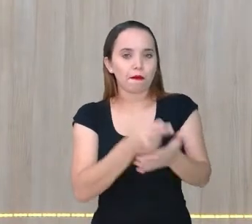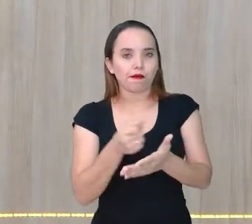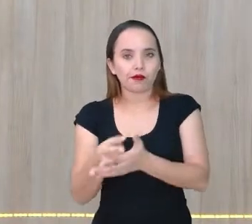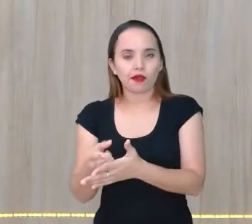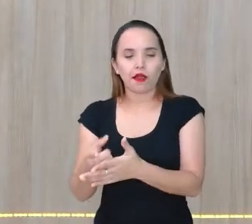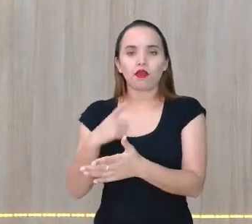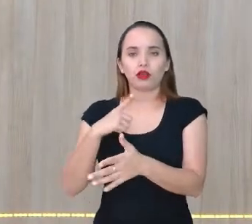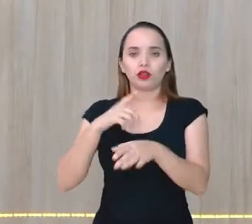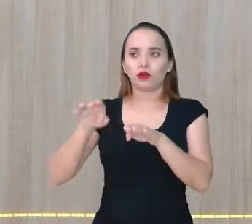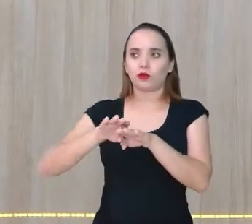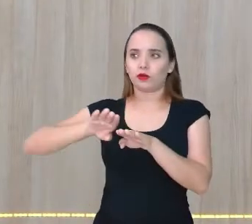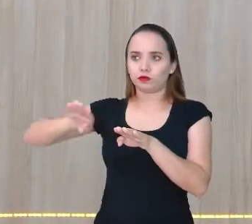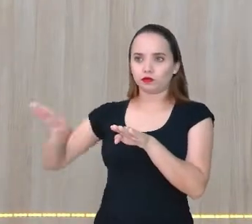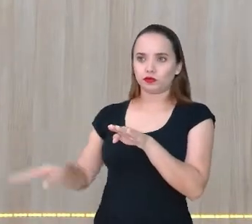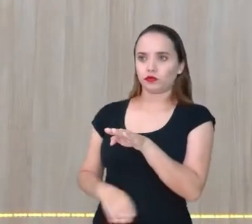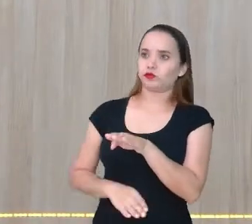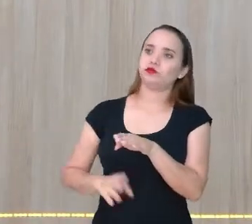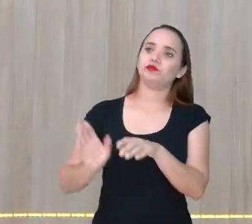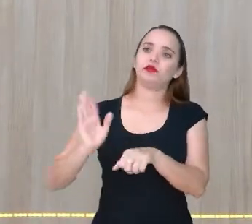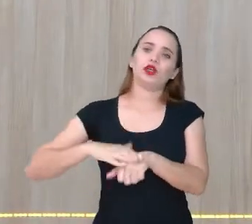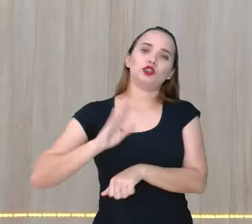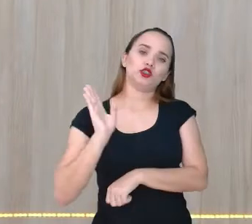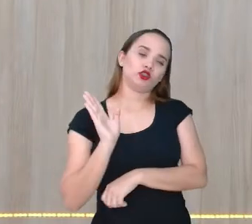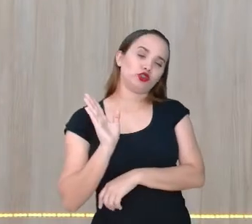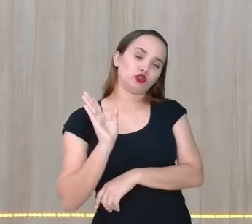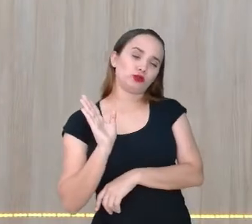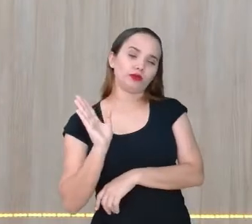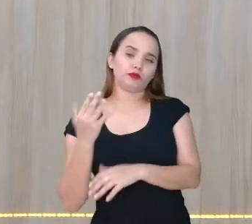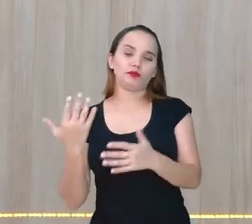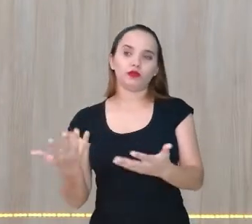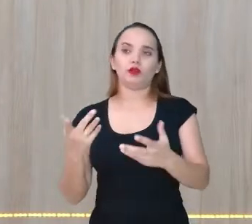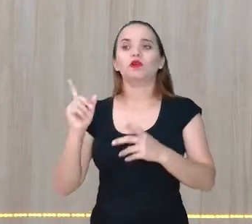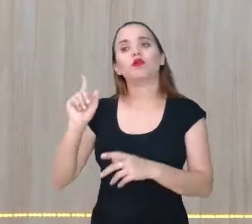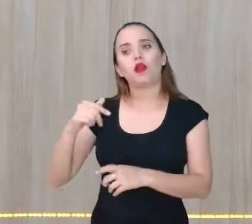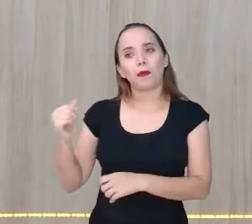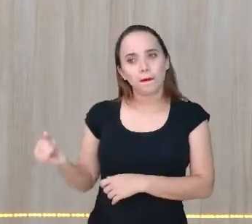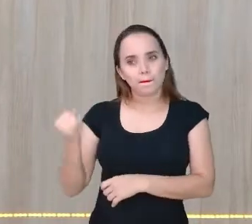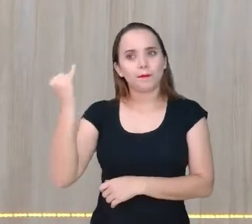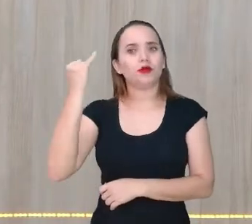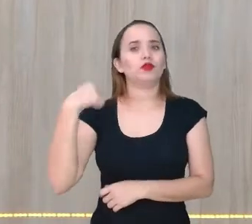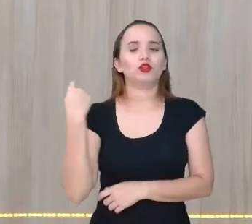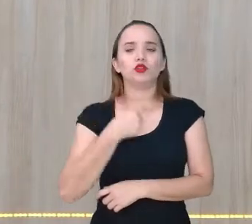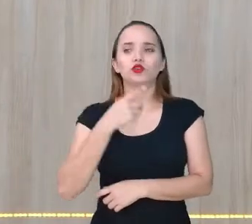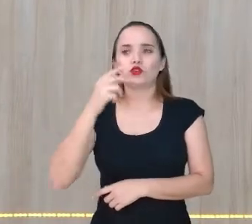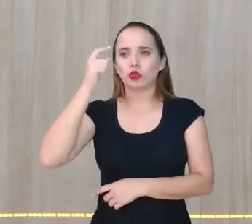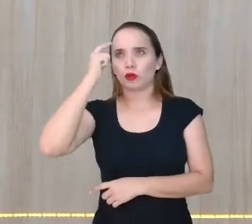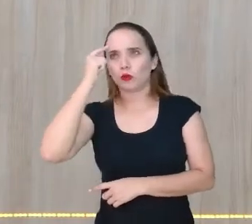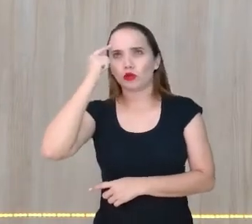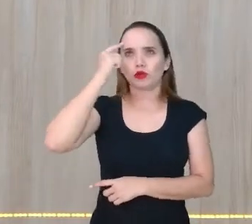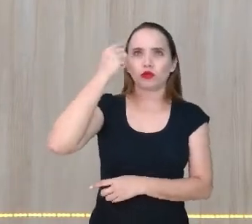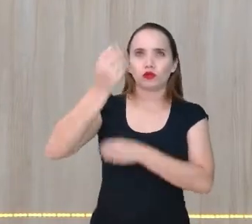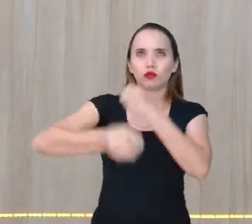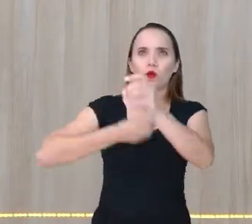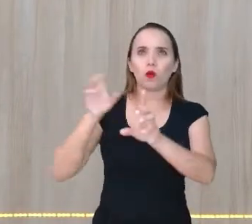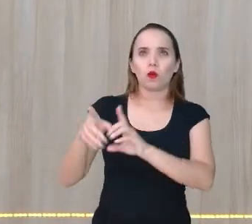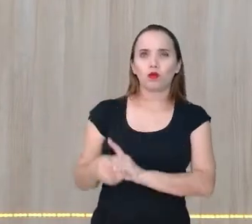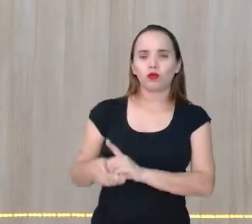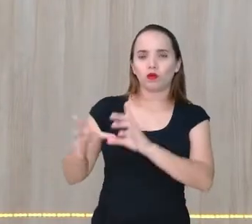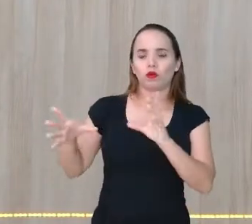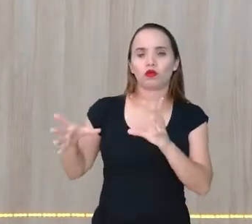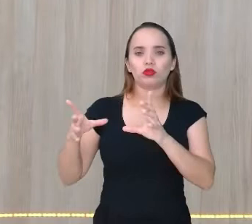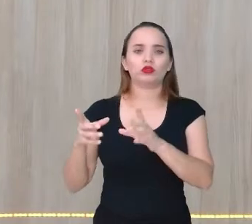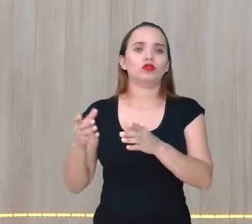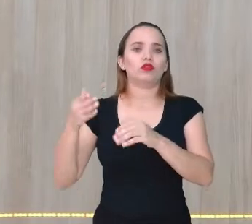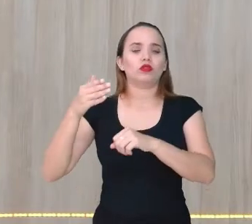mais desigual. Não é isso? Então é necessário que a gente pense na universalização, na democratização, onde possa